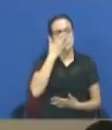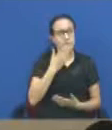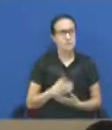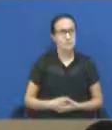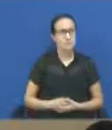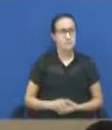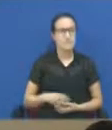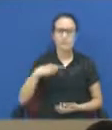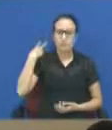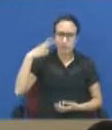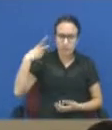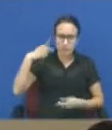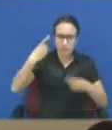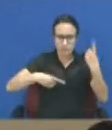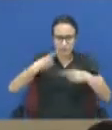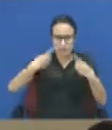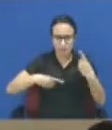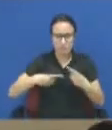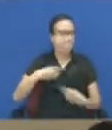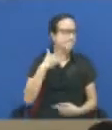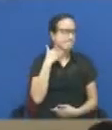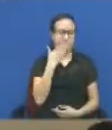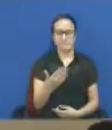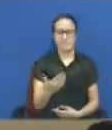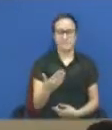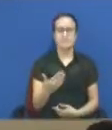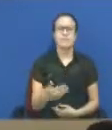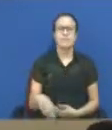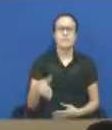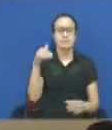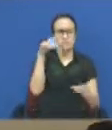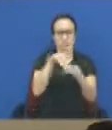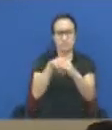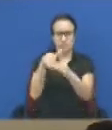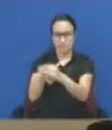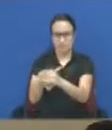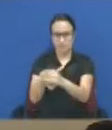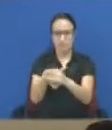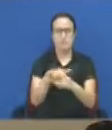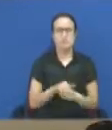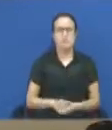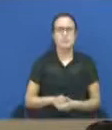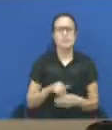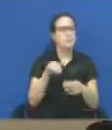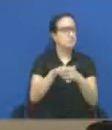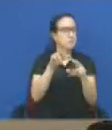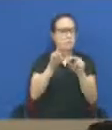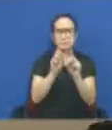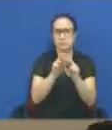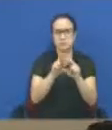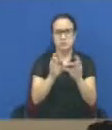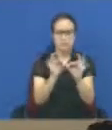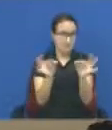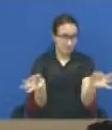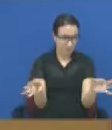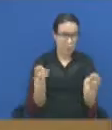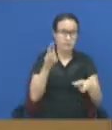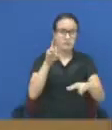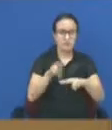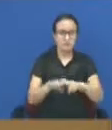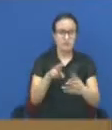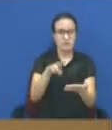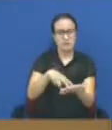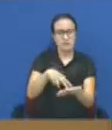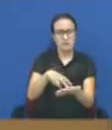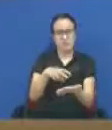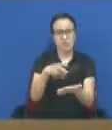Mais algum vereador para discutir? Não havendo, o projeto vai à votação. E a votação é simbólica. Os sentados aprovam, os de